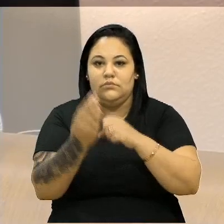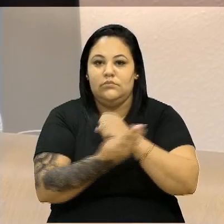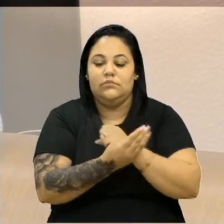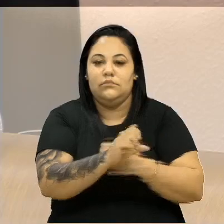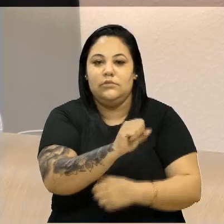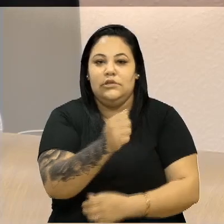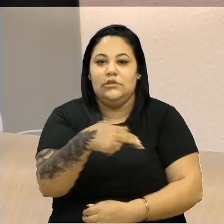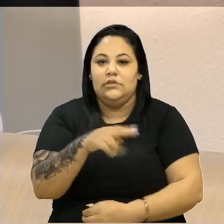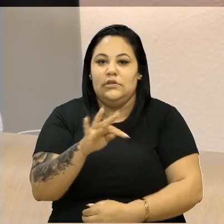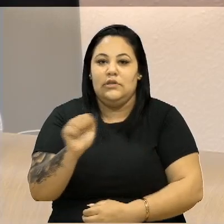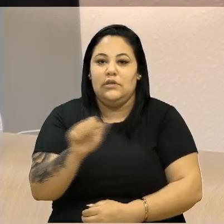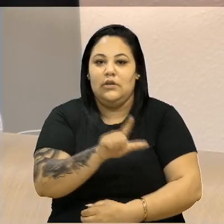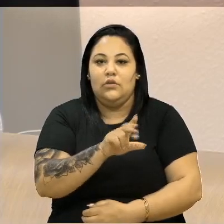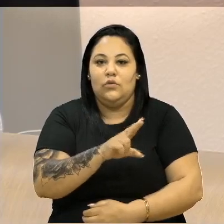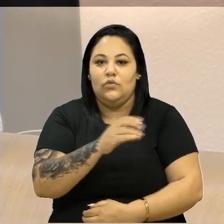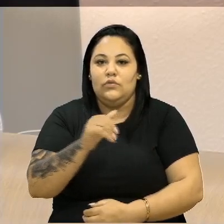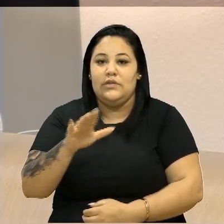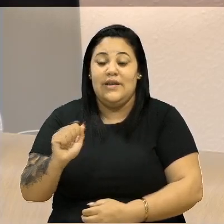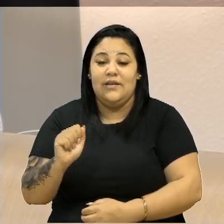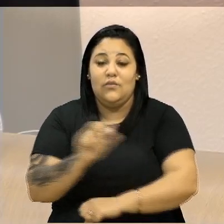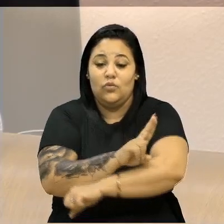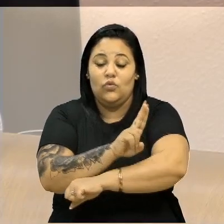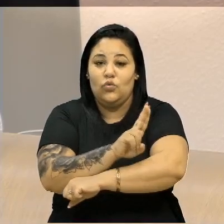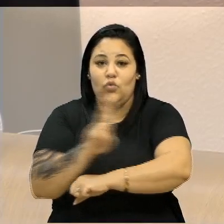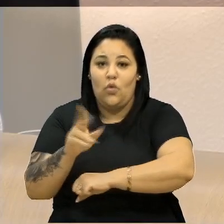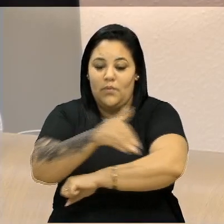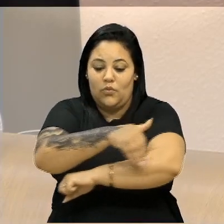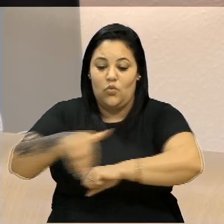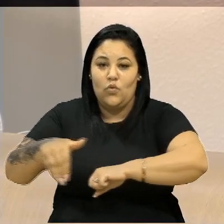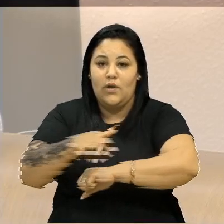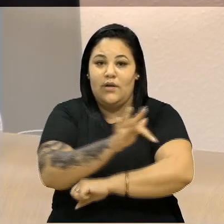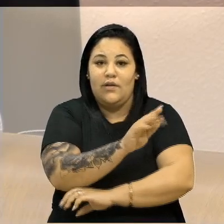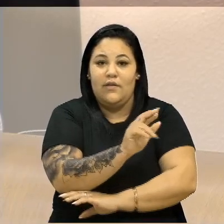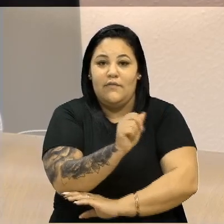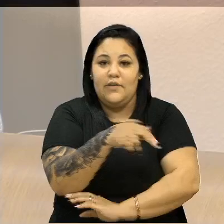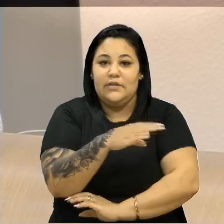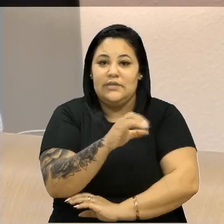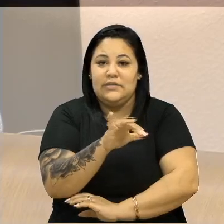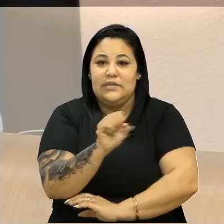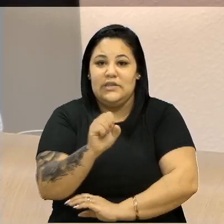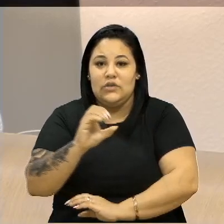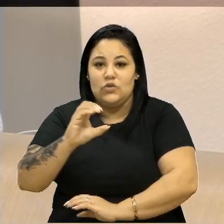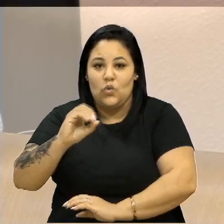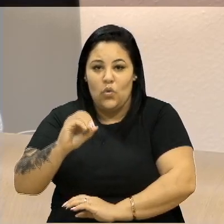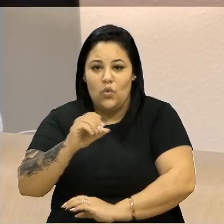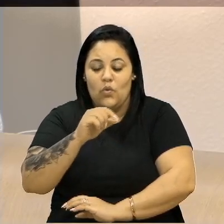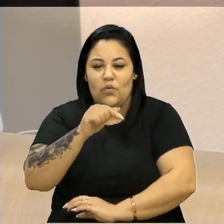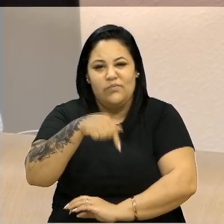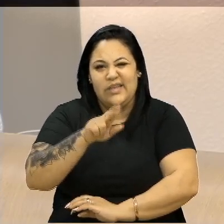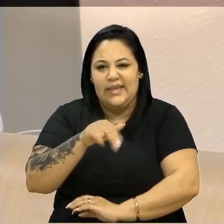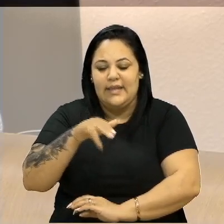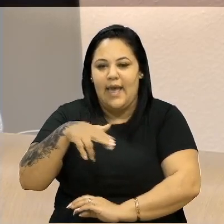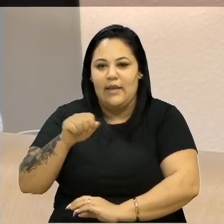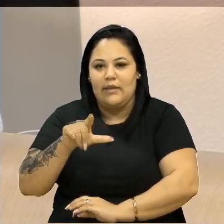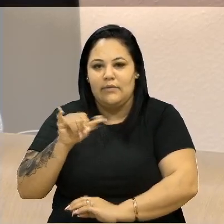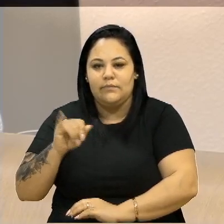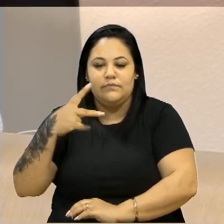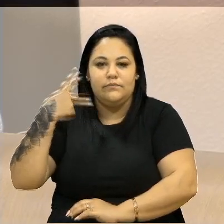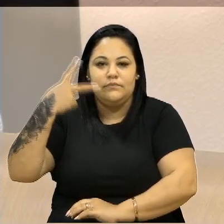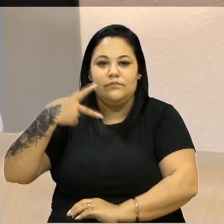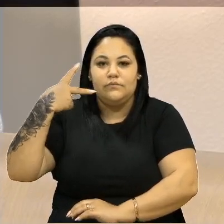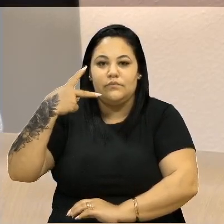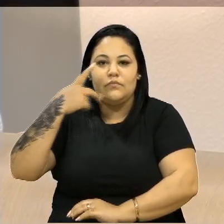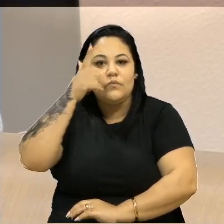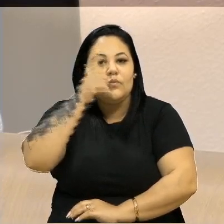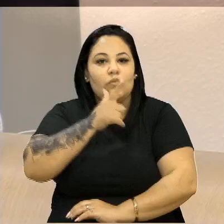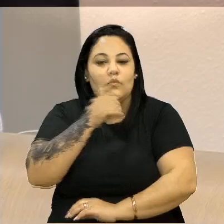de Santa Lúcia do Piauí, com o nome de rua Francisco Quinali. Relator, vereador Lucas Carenato. Ad-hoc,